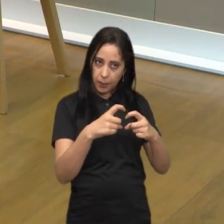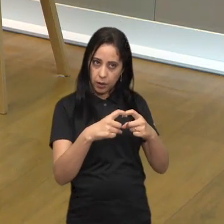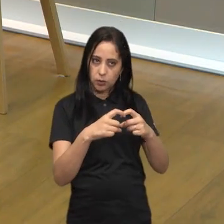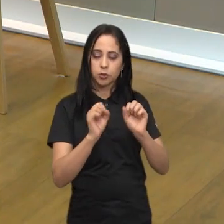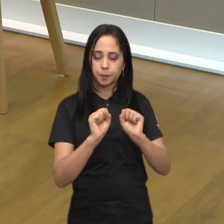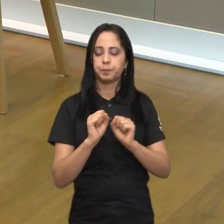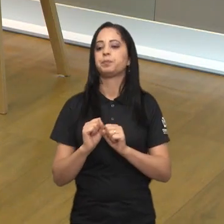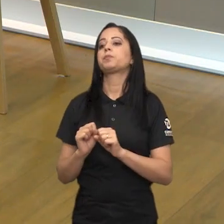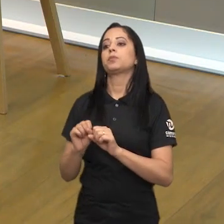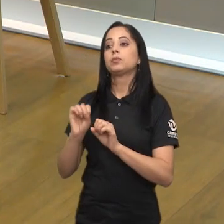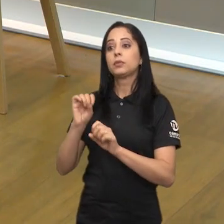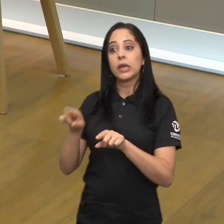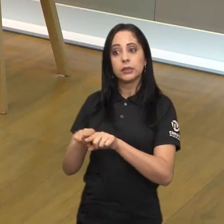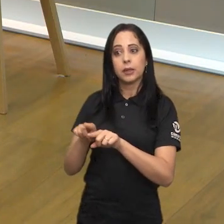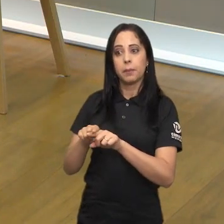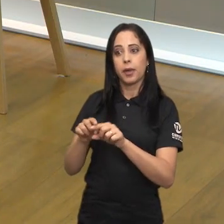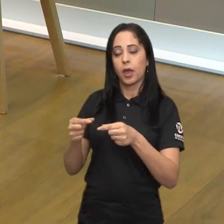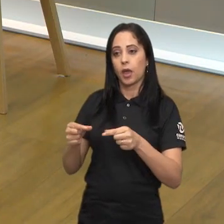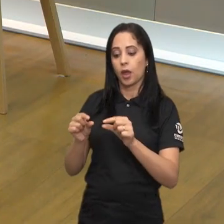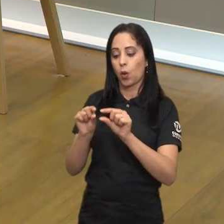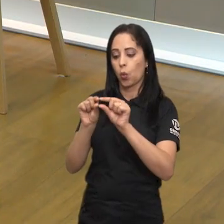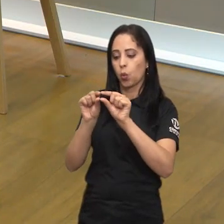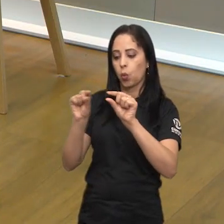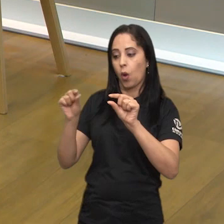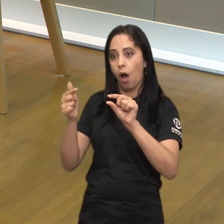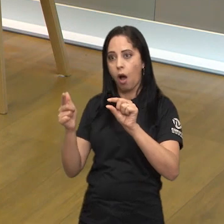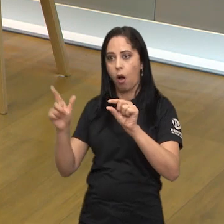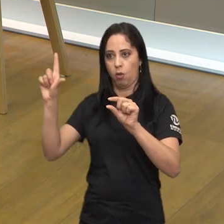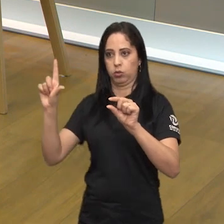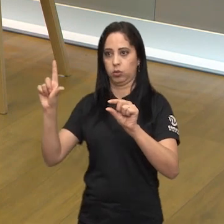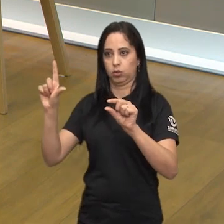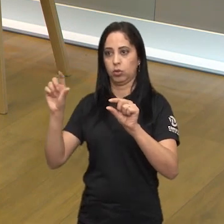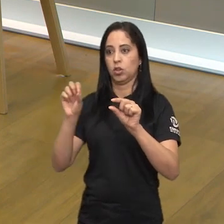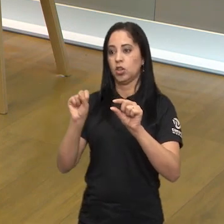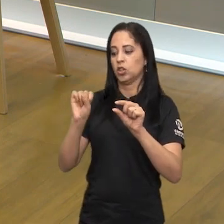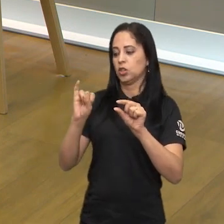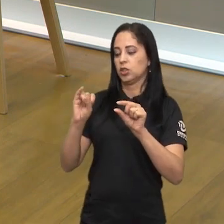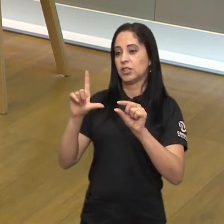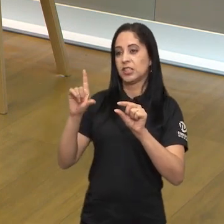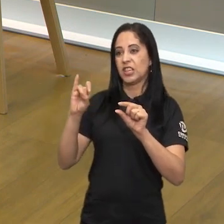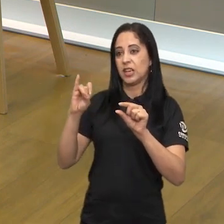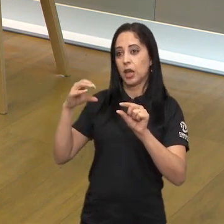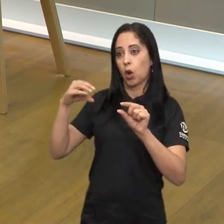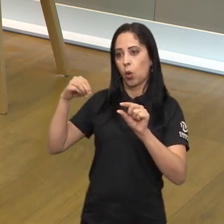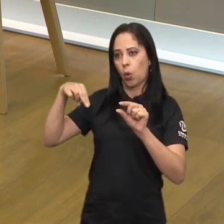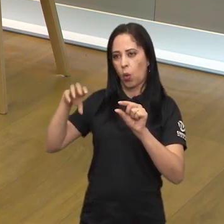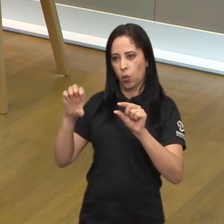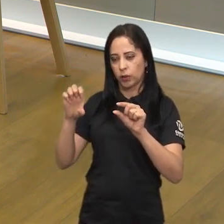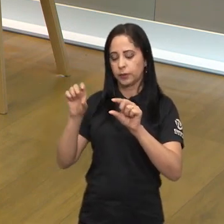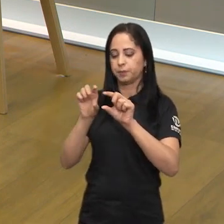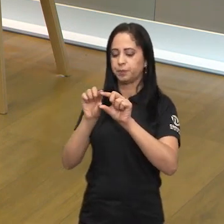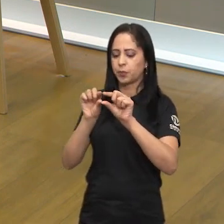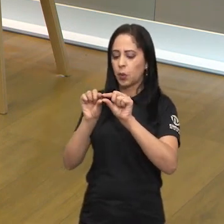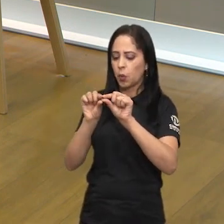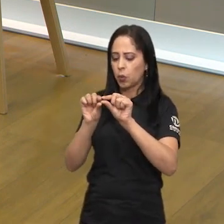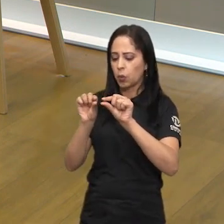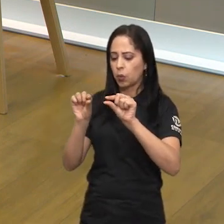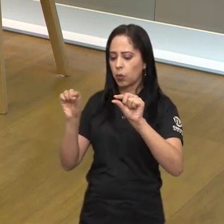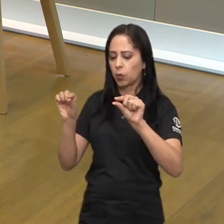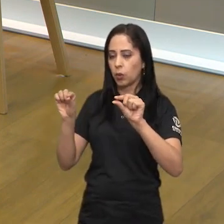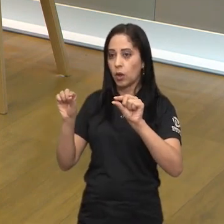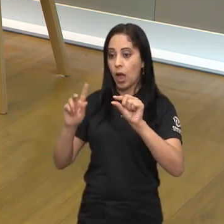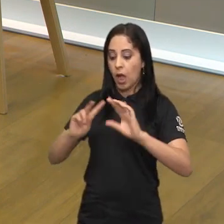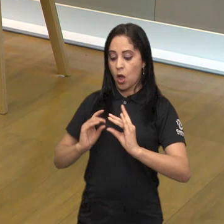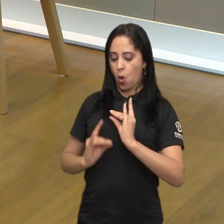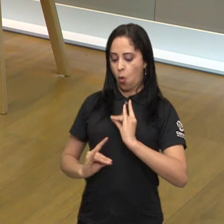Isso. E existe o implante não absorvível, que é de silástico, como se fosse um silicone. E o hormônio está